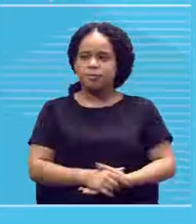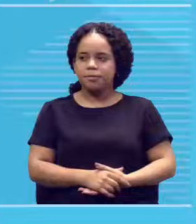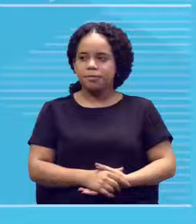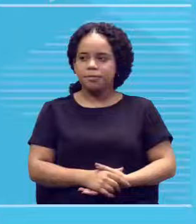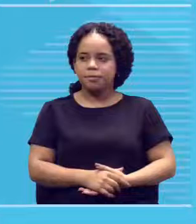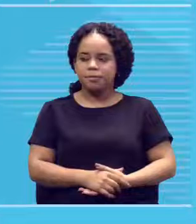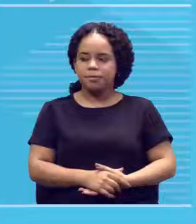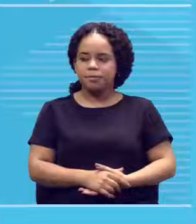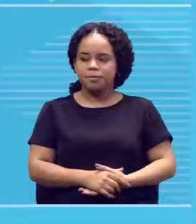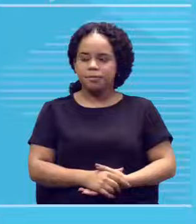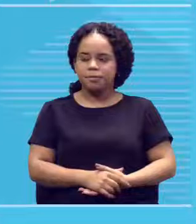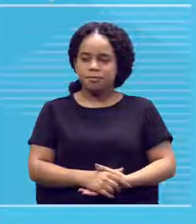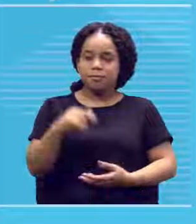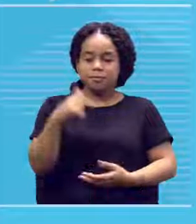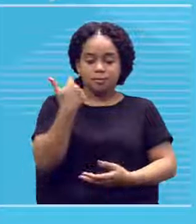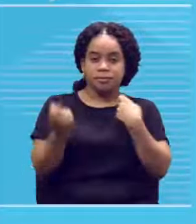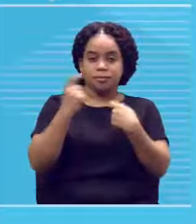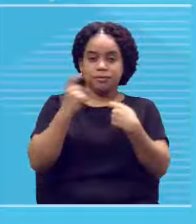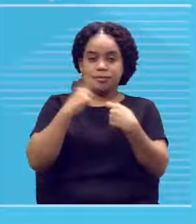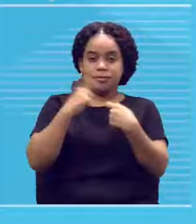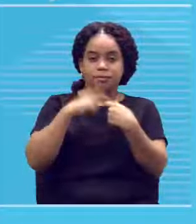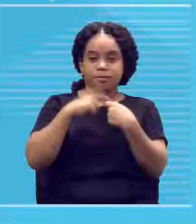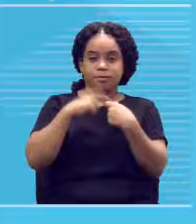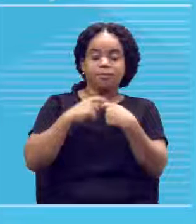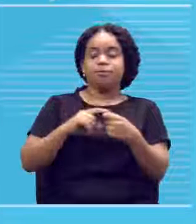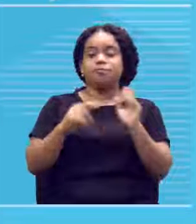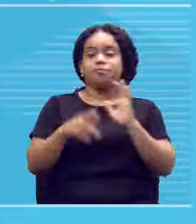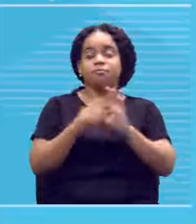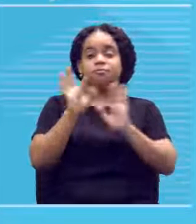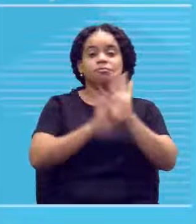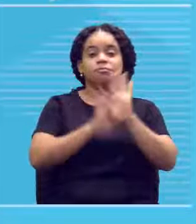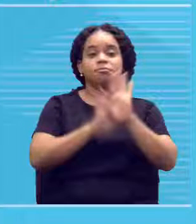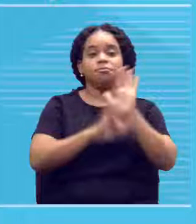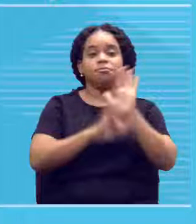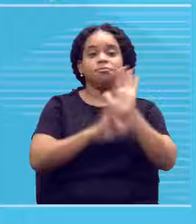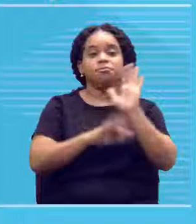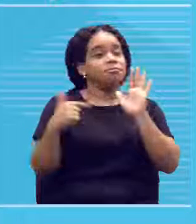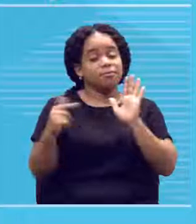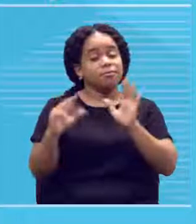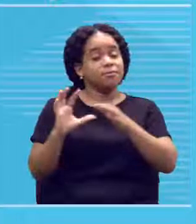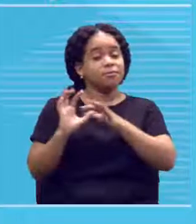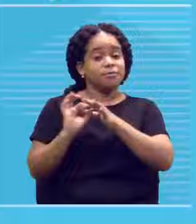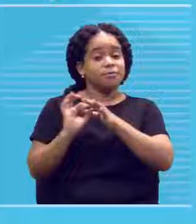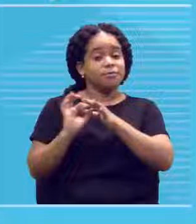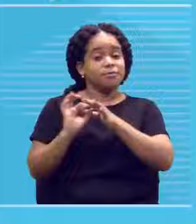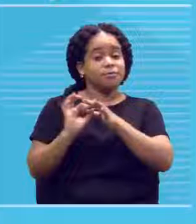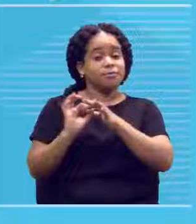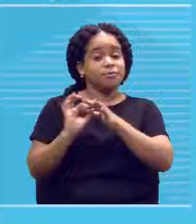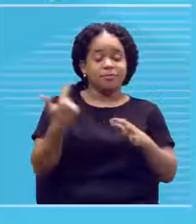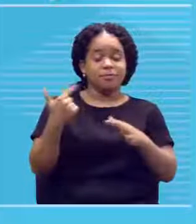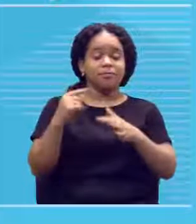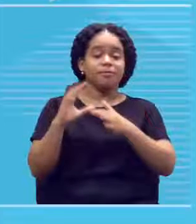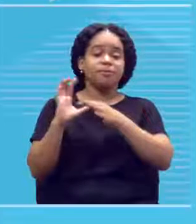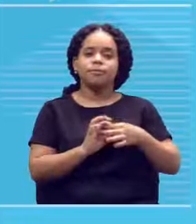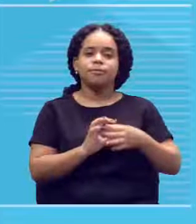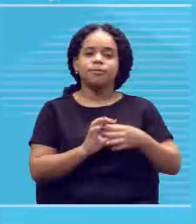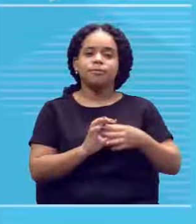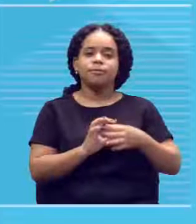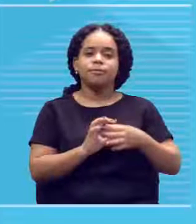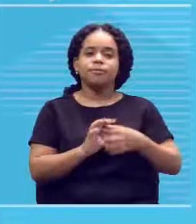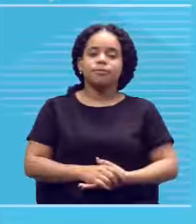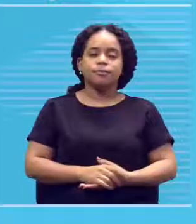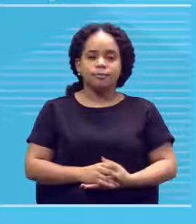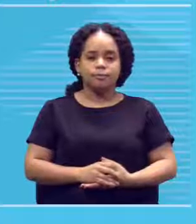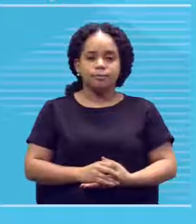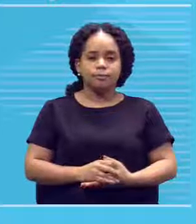e quando não existe essa retomada aí não tem quais ano E aí não tem coração